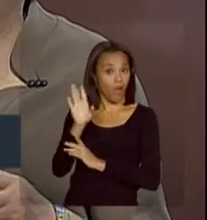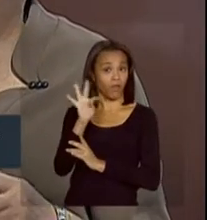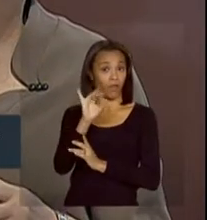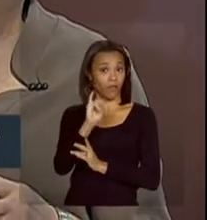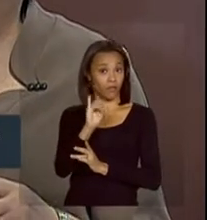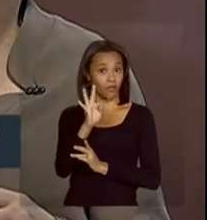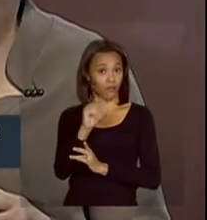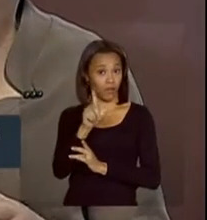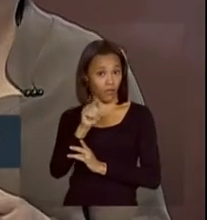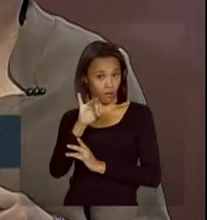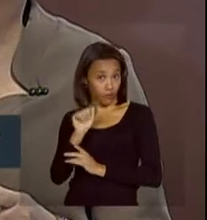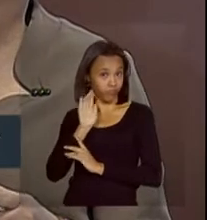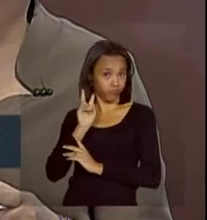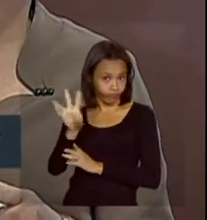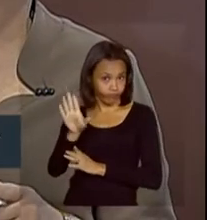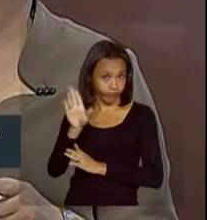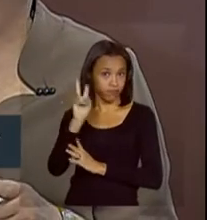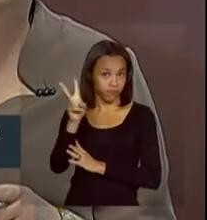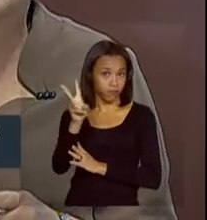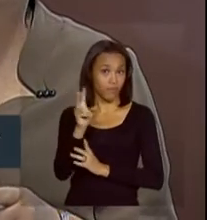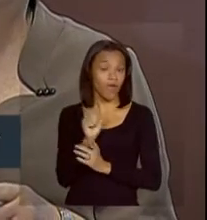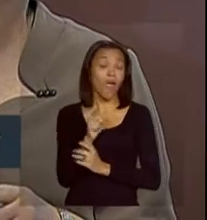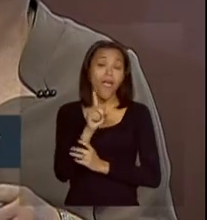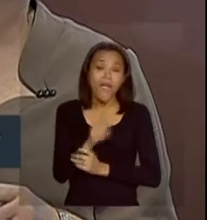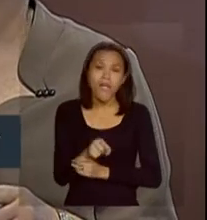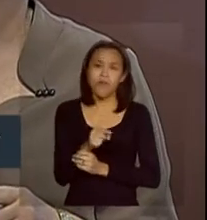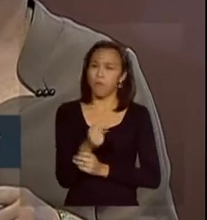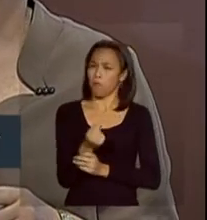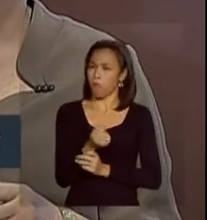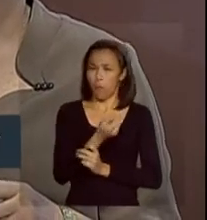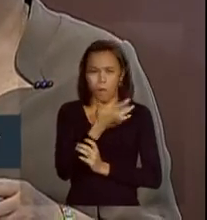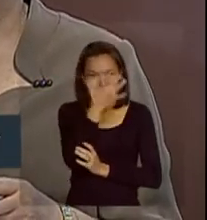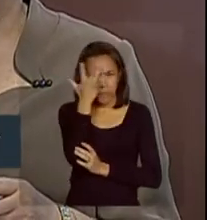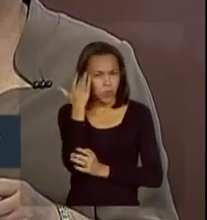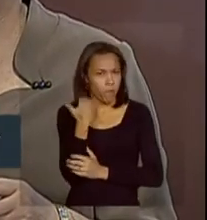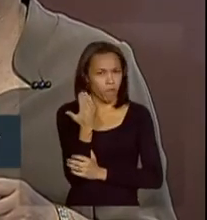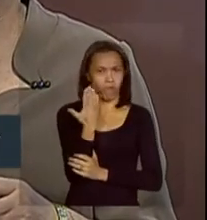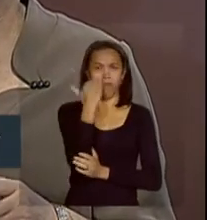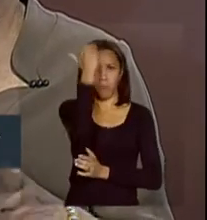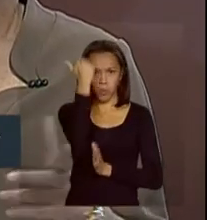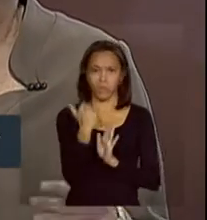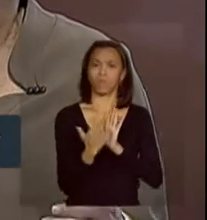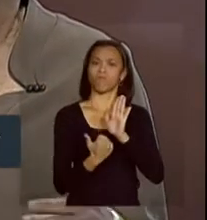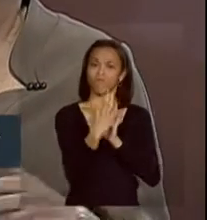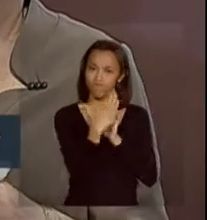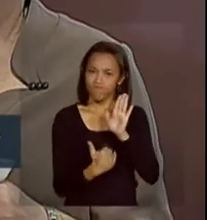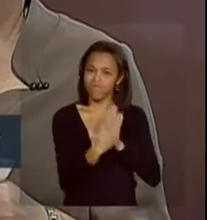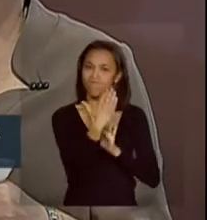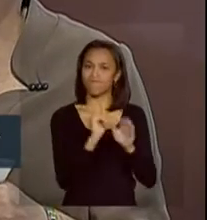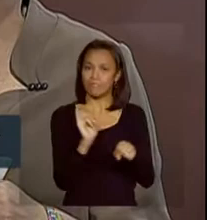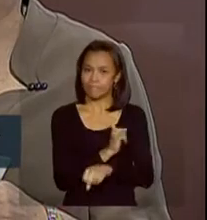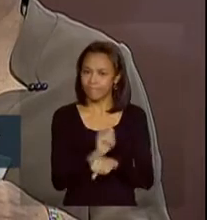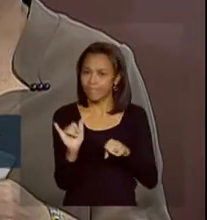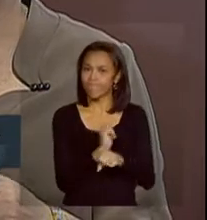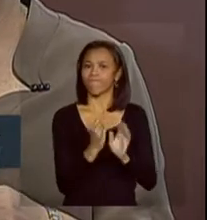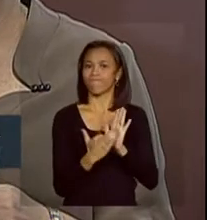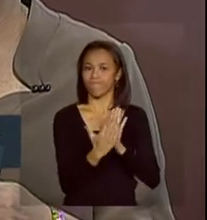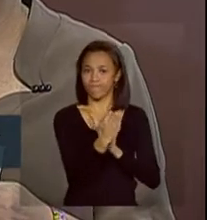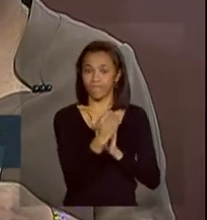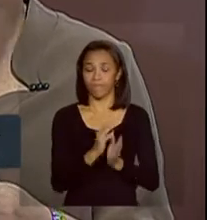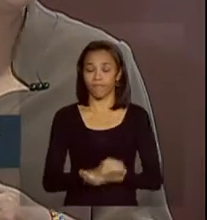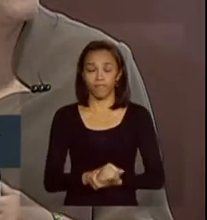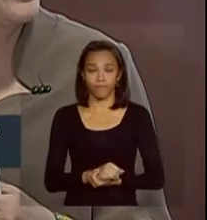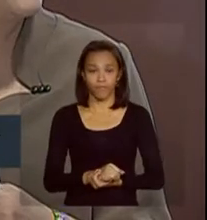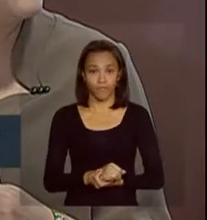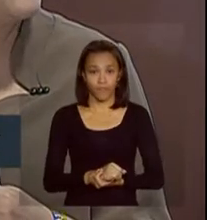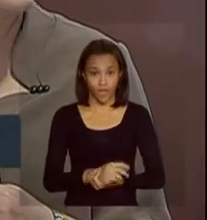ele é sem sombra de dúvida um grande pintor e e é um Palácio